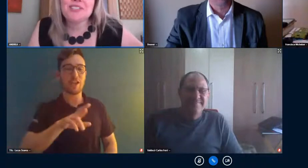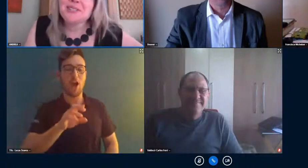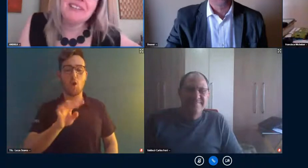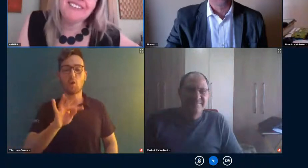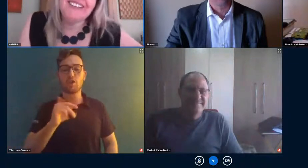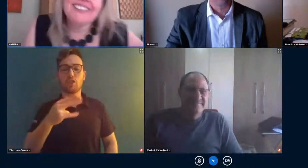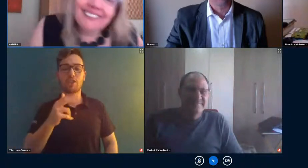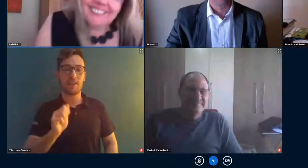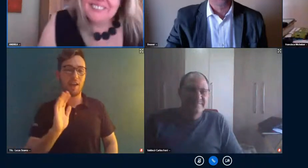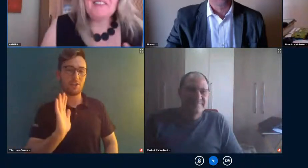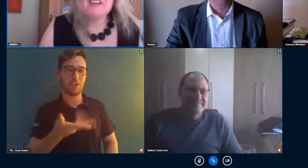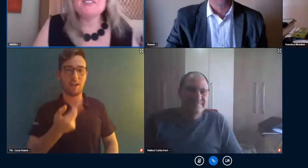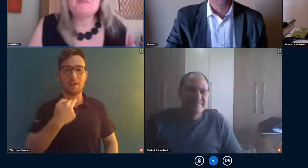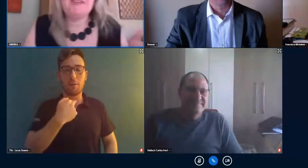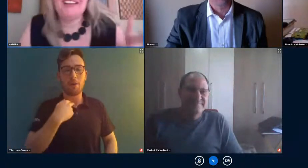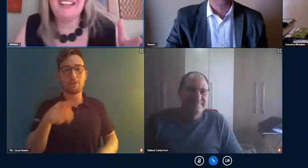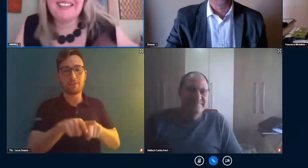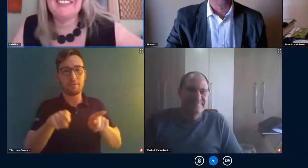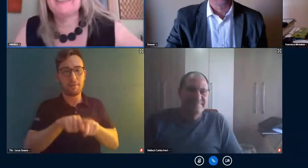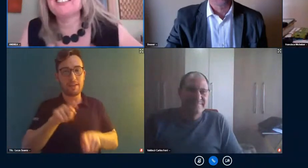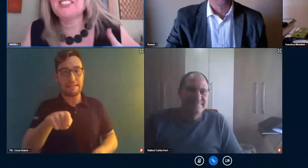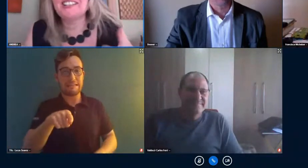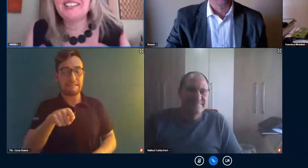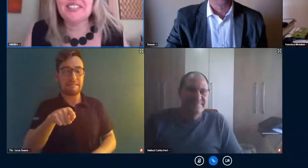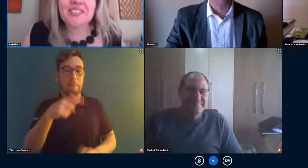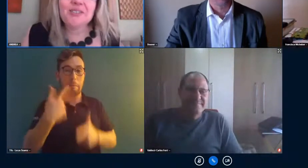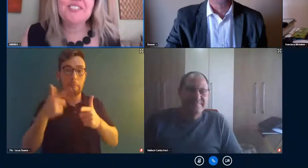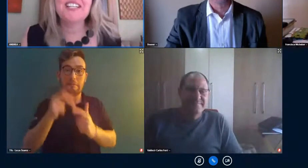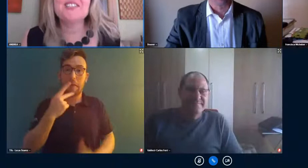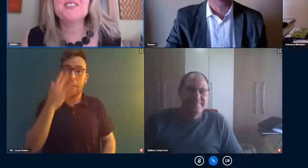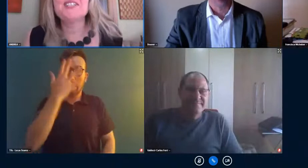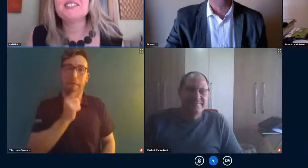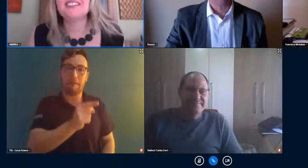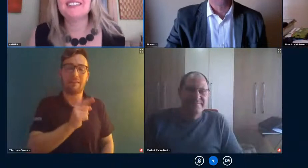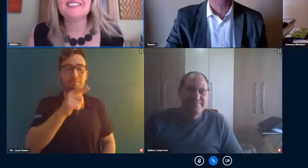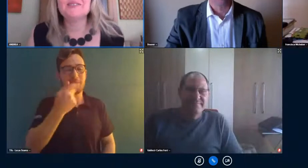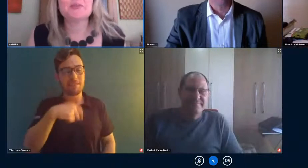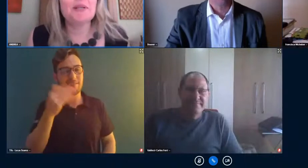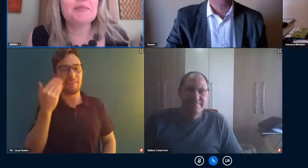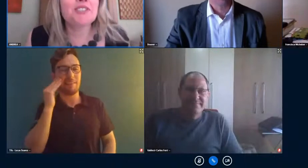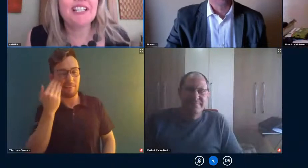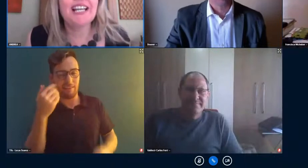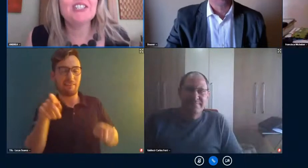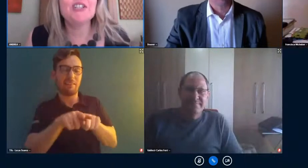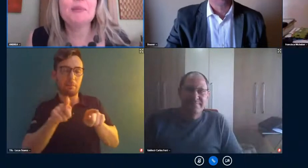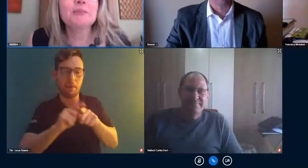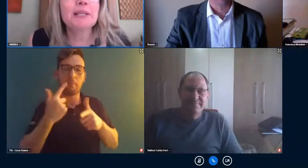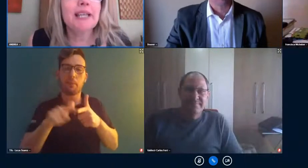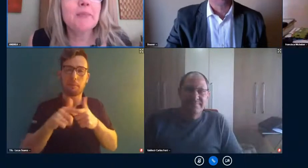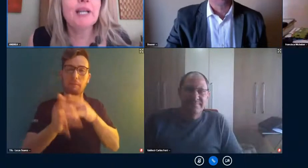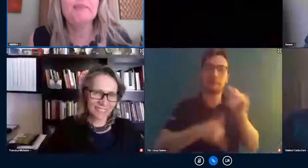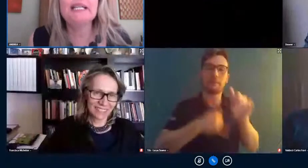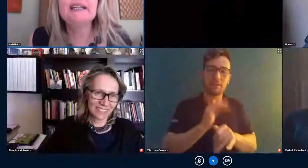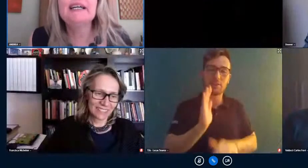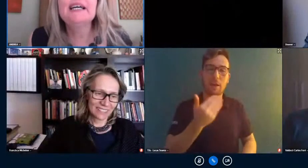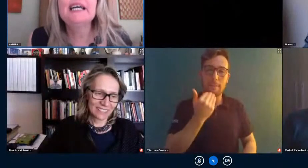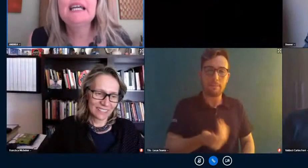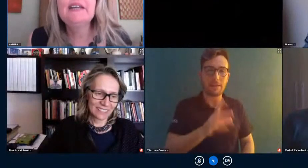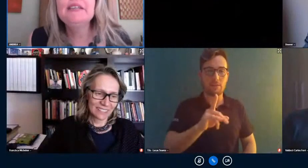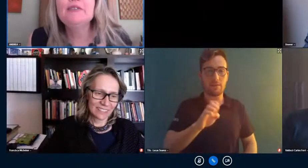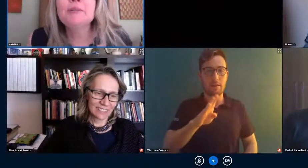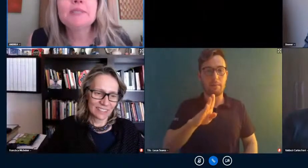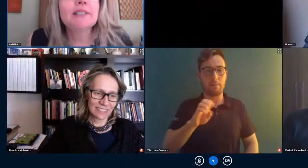a gente não pode também levar isso ao pé da letra, né? A gente tem que levar essas considerações, né? Os problemas de internet. Então eu peço para a Débora